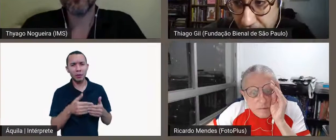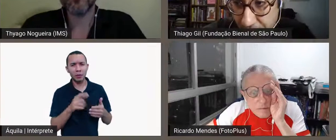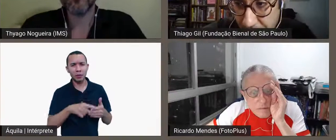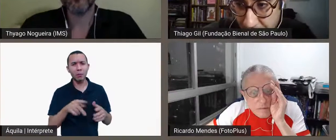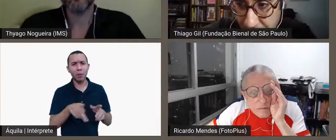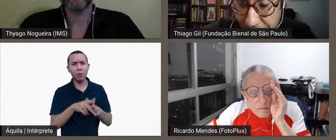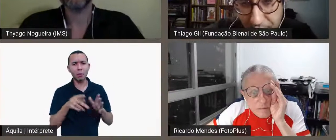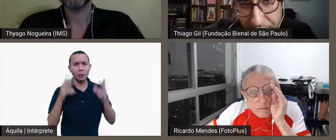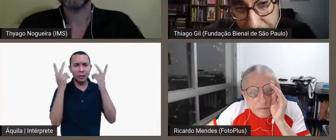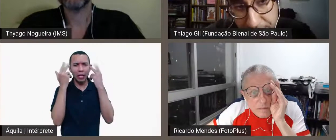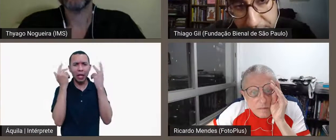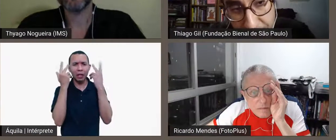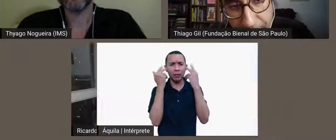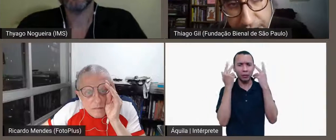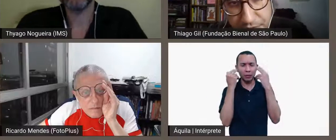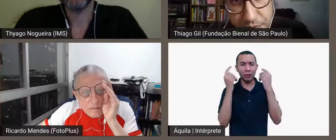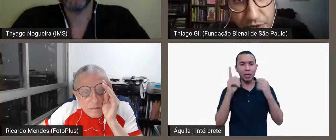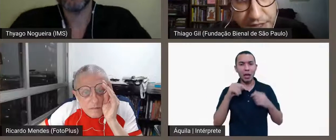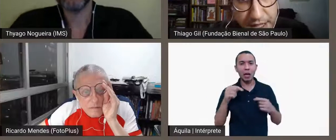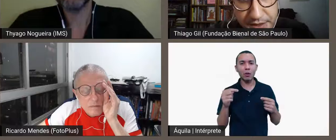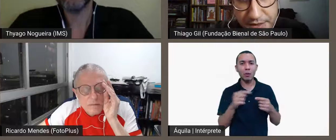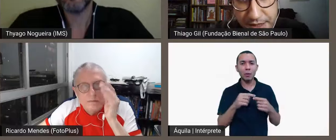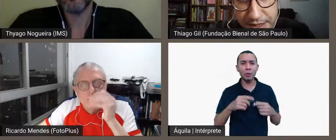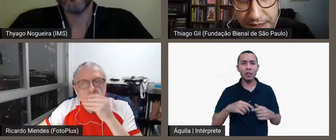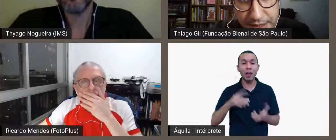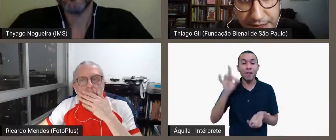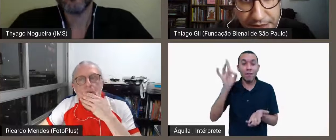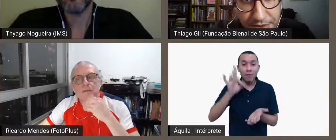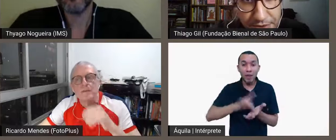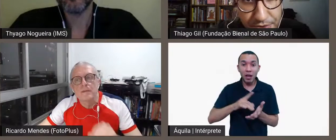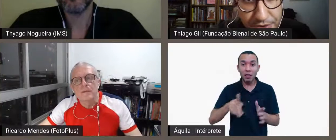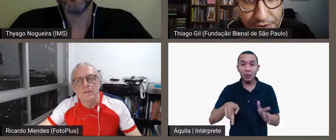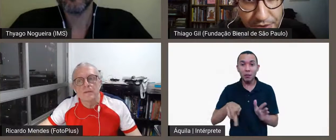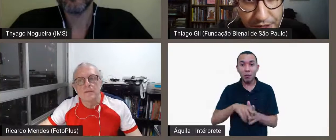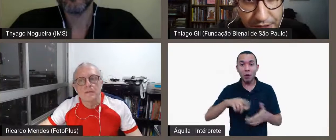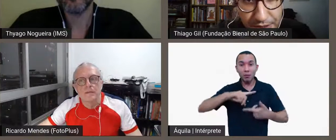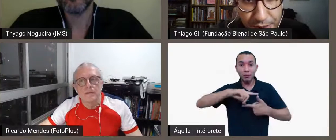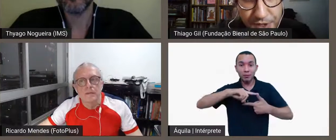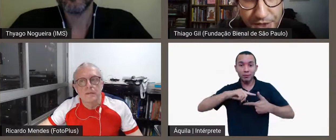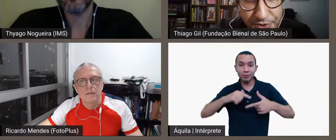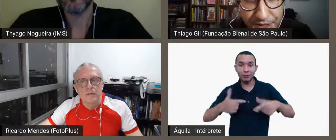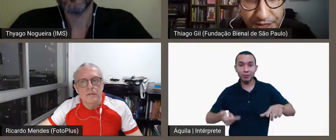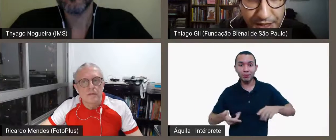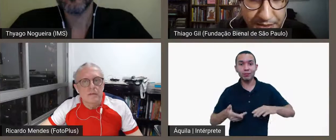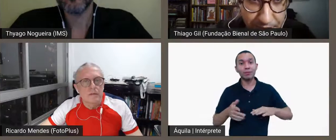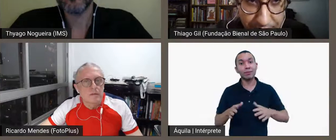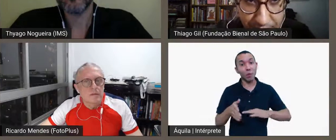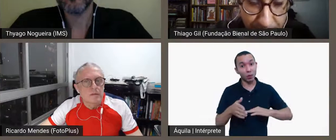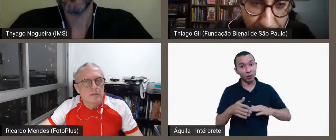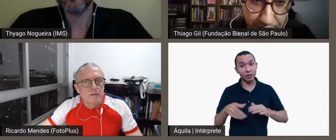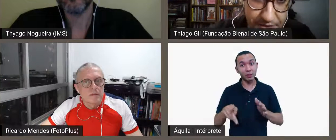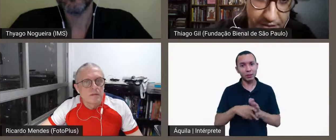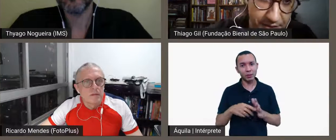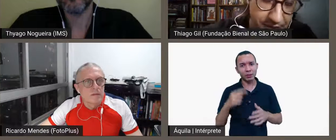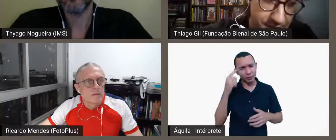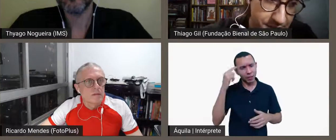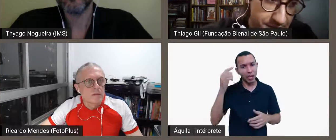naturalismo, mas é uma espécie de realismo moderno que ele está tentando construir com isso, né? Com essa